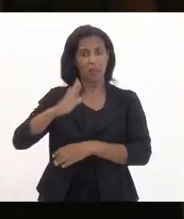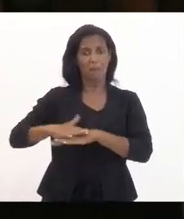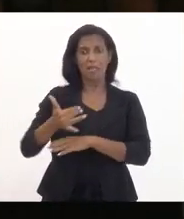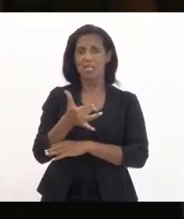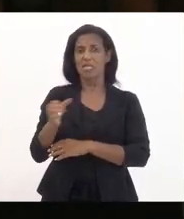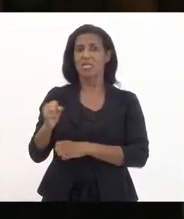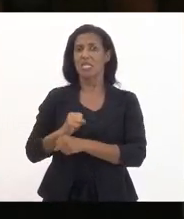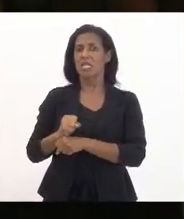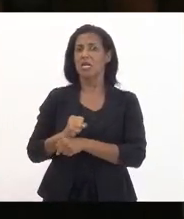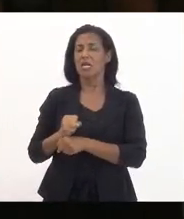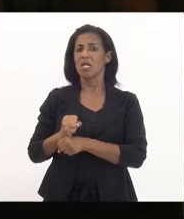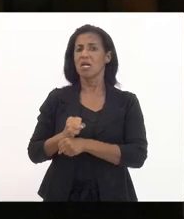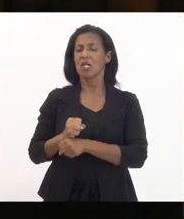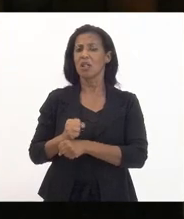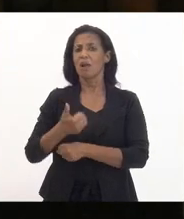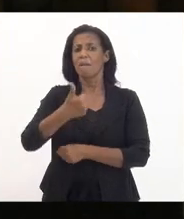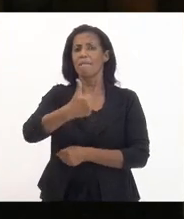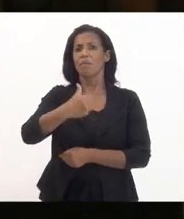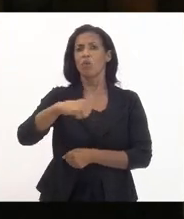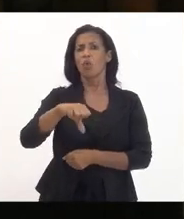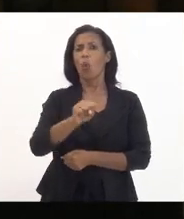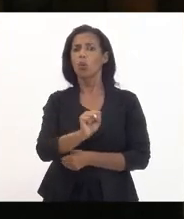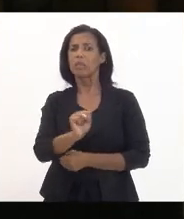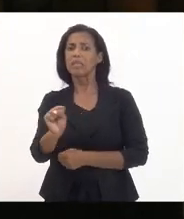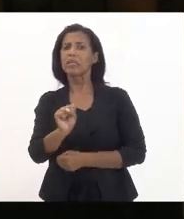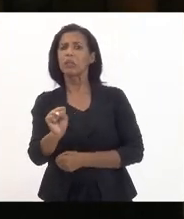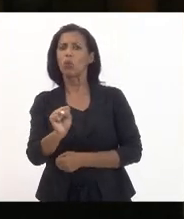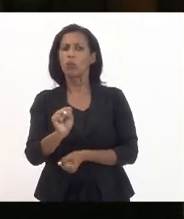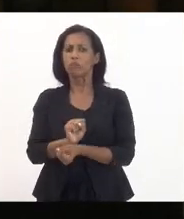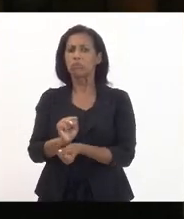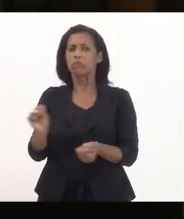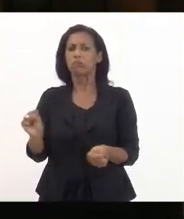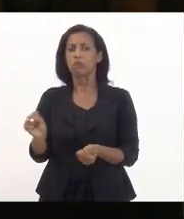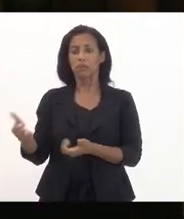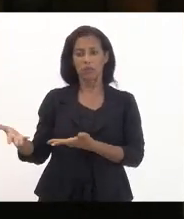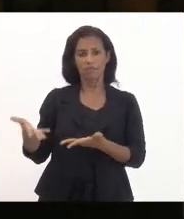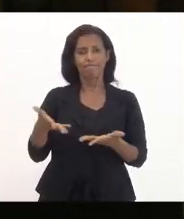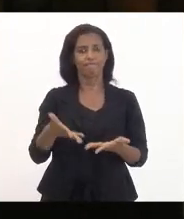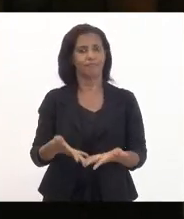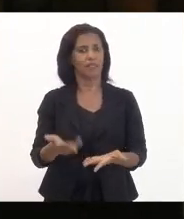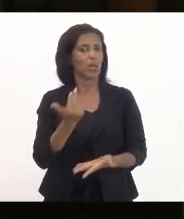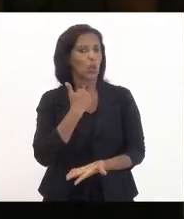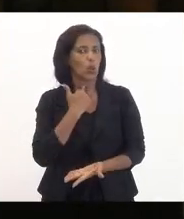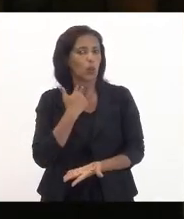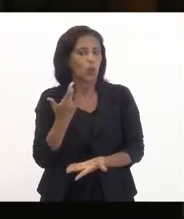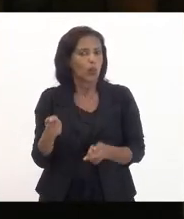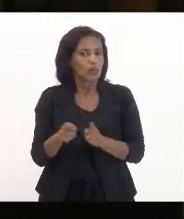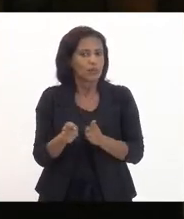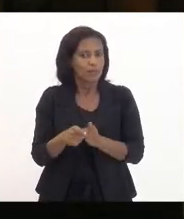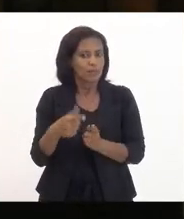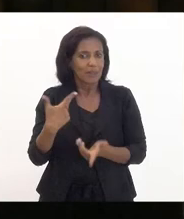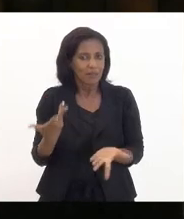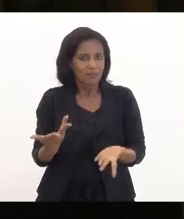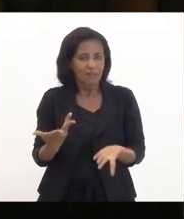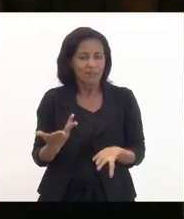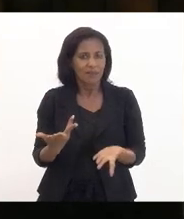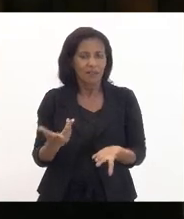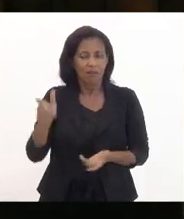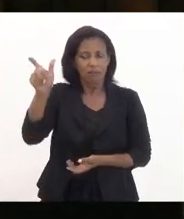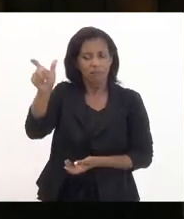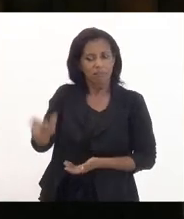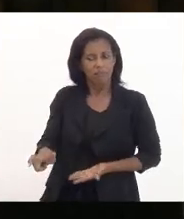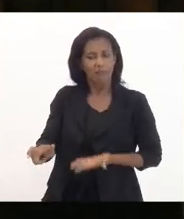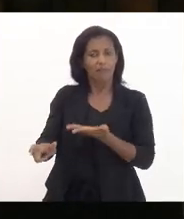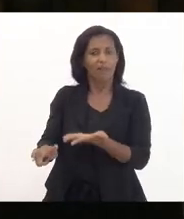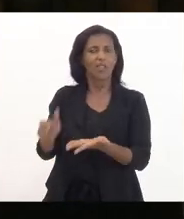100 anos, a libertação dos escravos foi em 1988. E aí, eu não posso também deixar de mencionar a figura